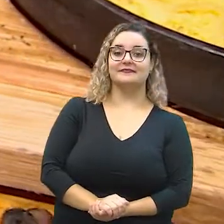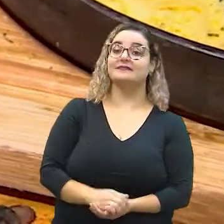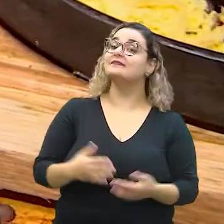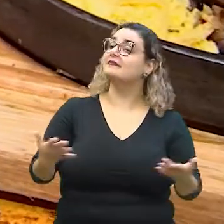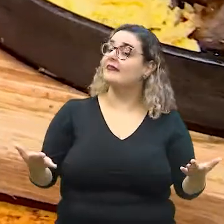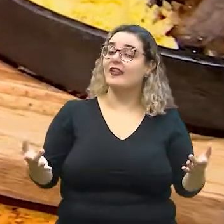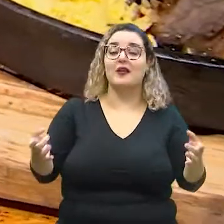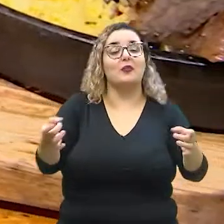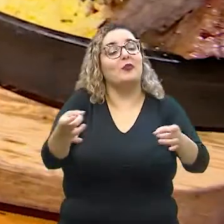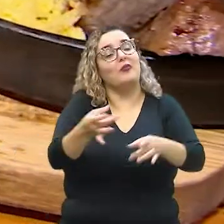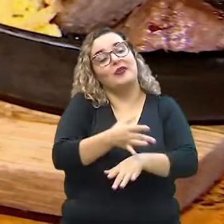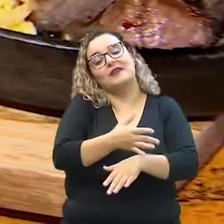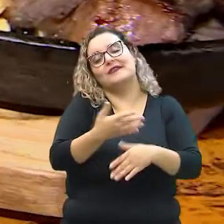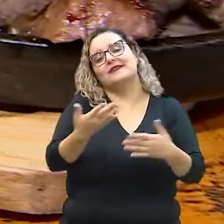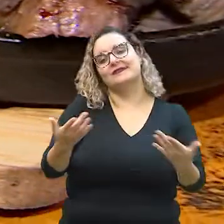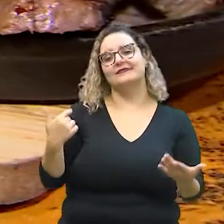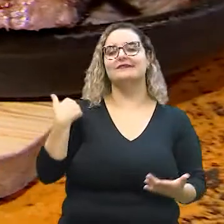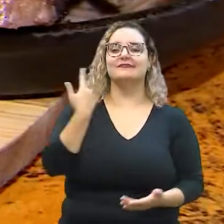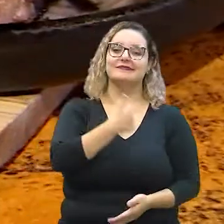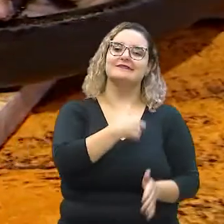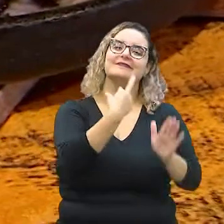Está pronta a nossa receita.